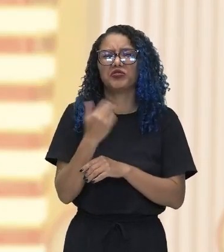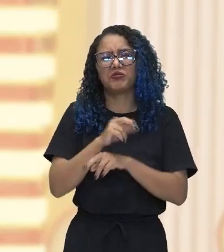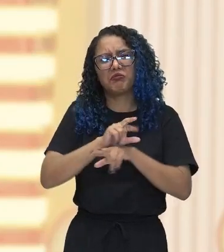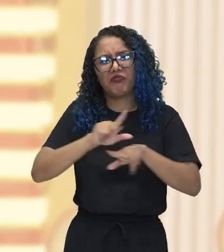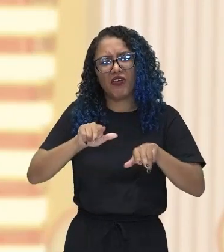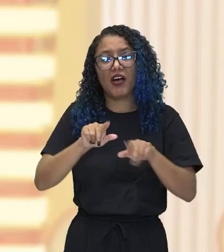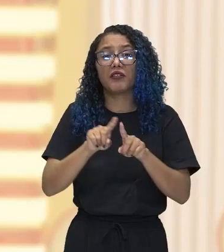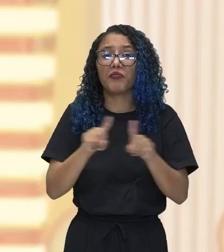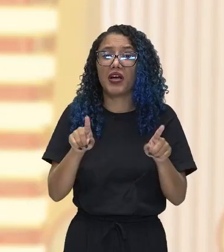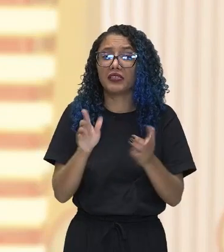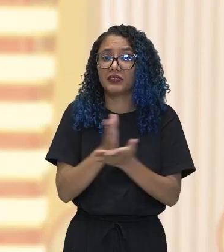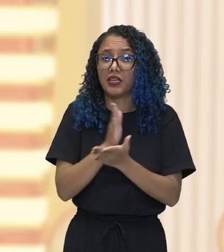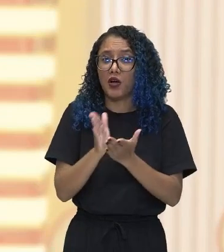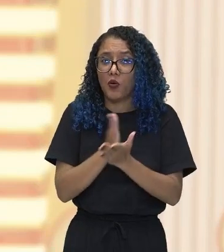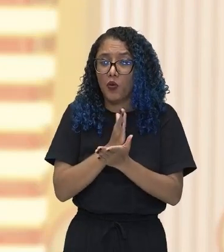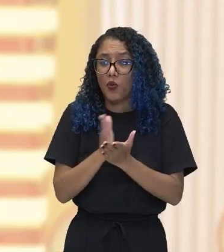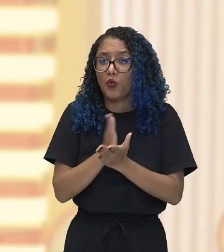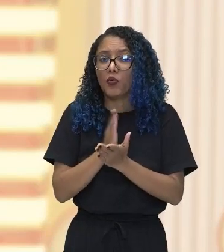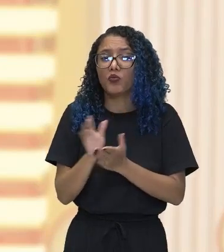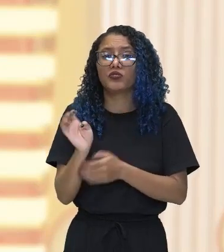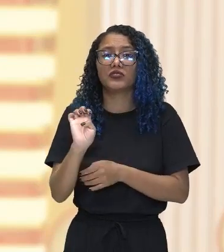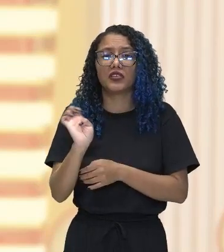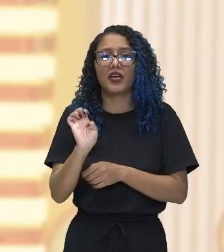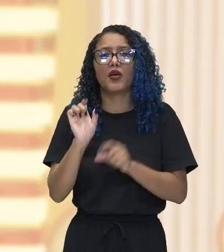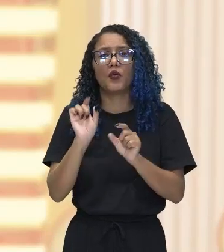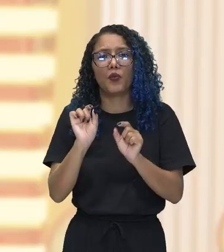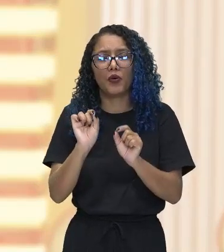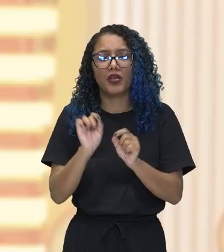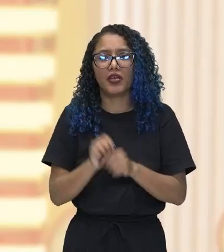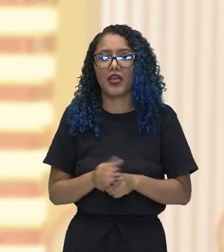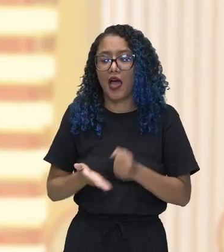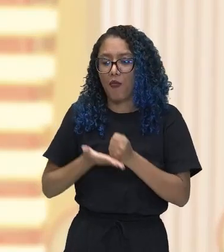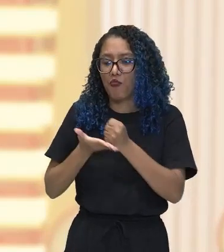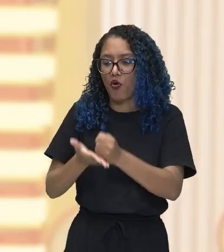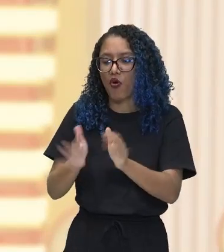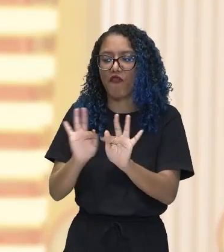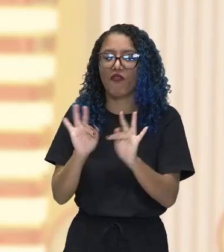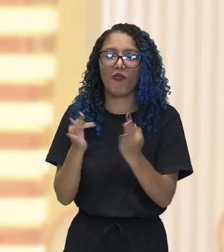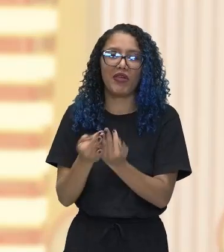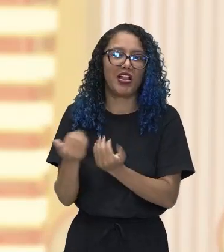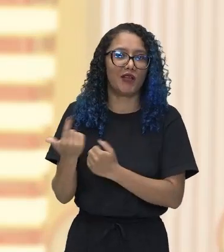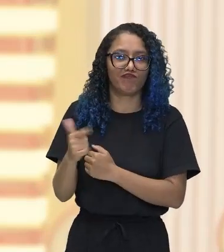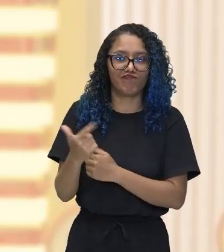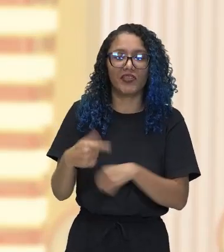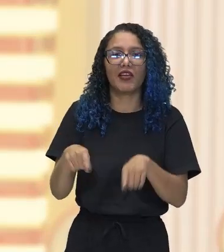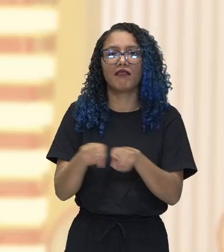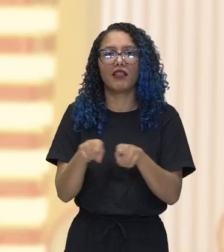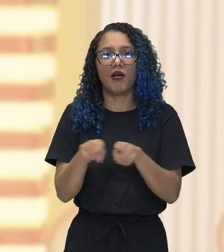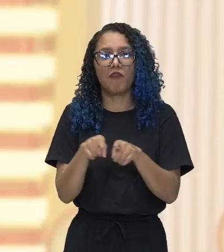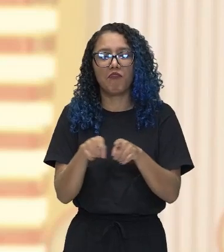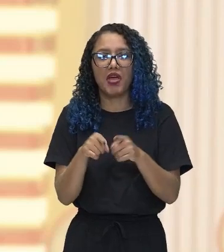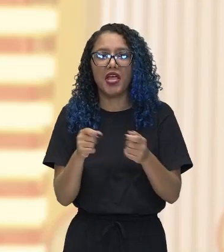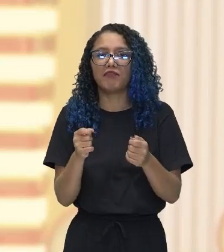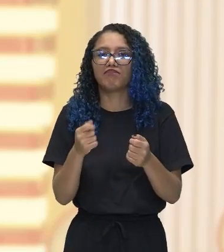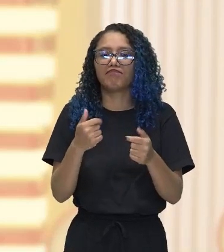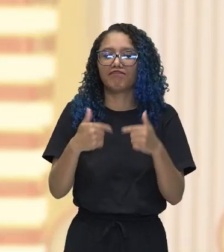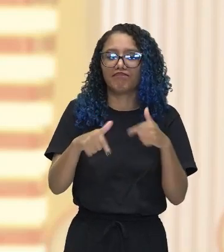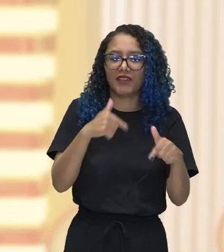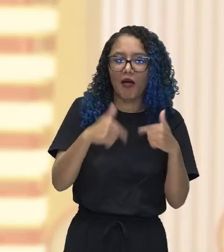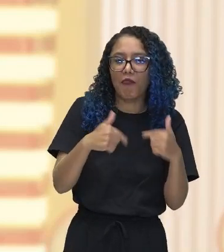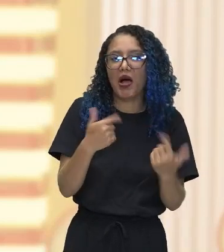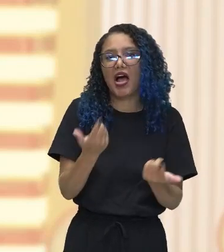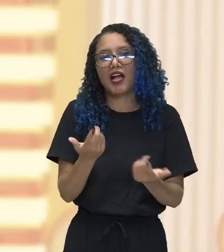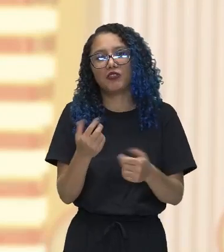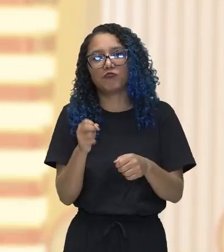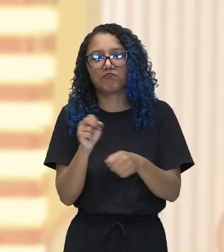alguns homossexuais, eles são destituídos de suas famílias, né, buscam emprego, muitas vezes não conseguem. São seres